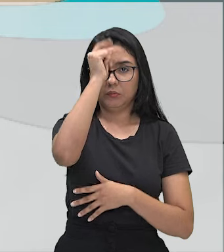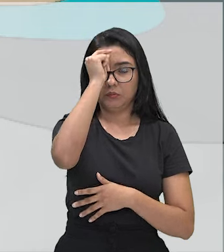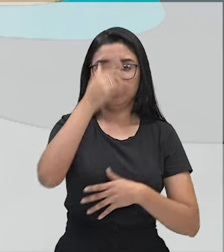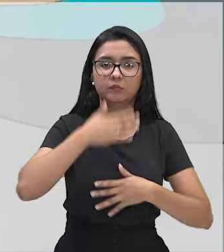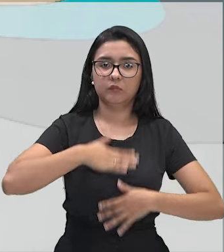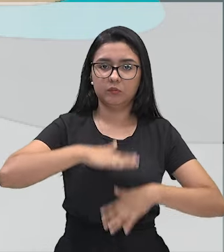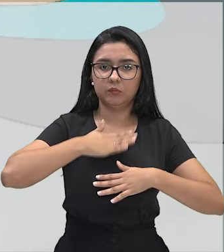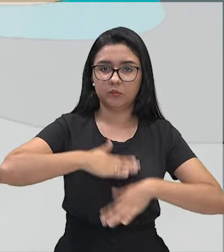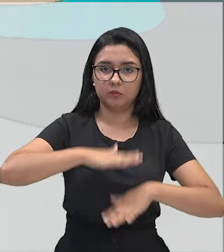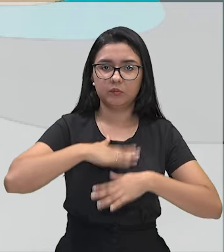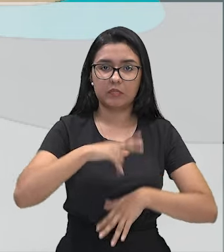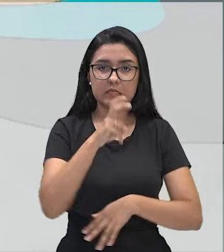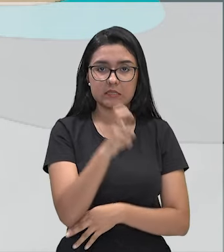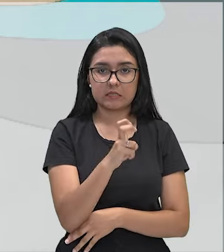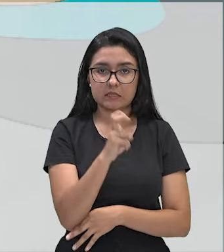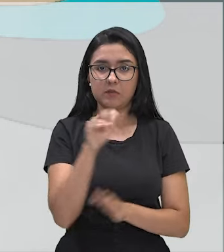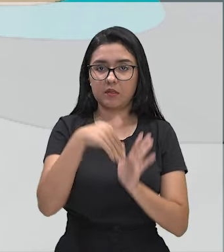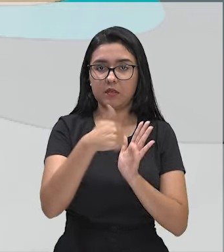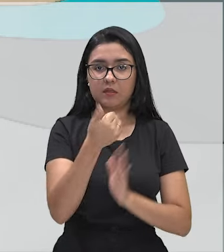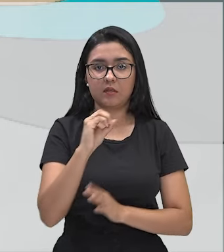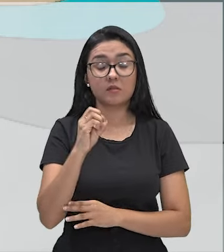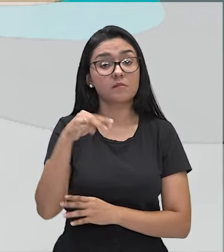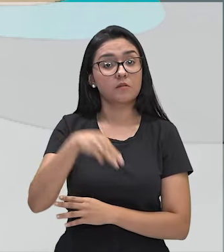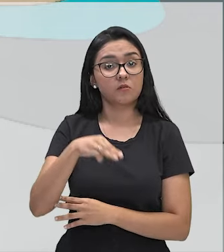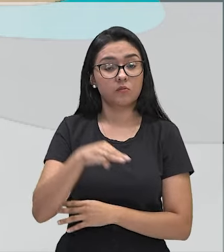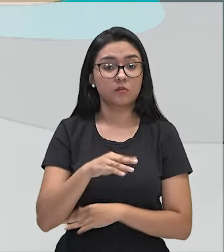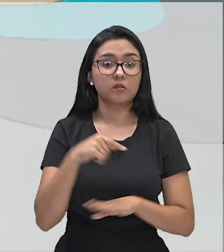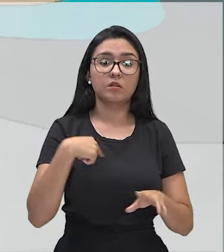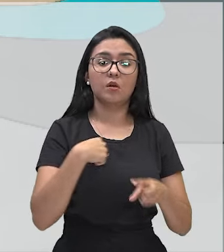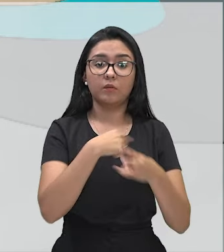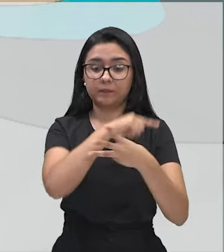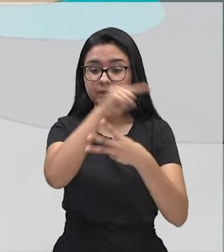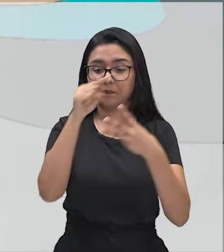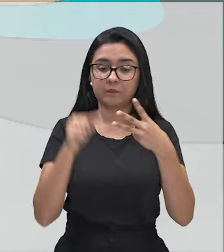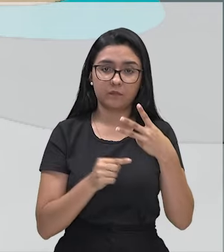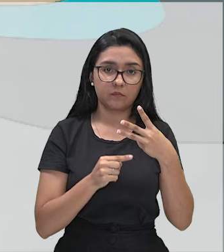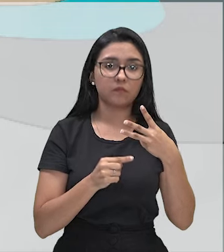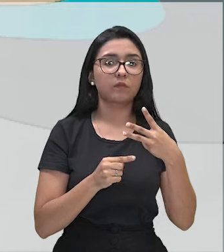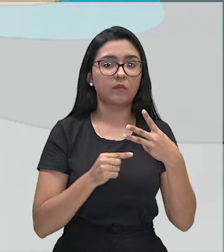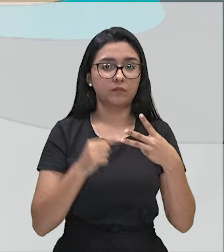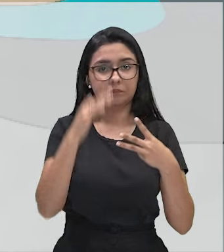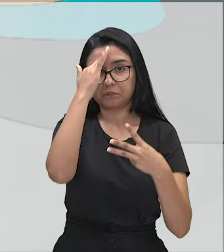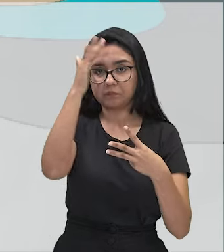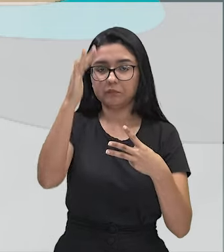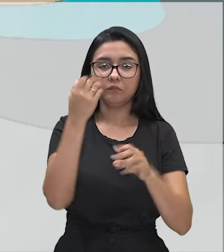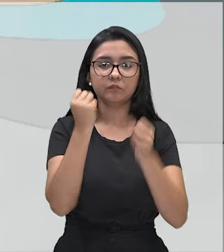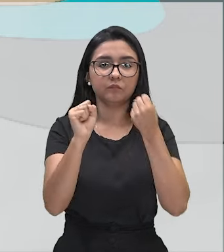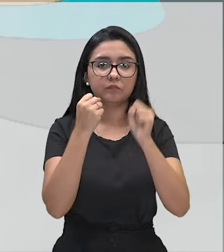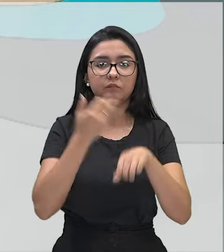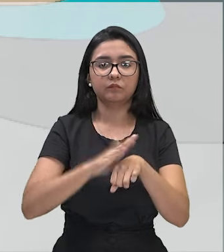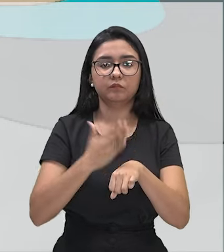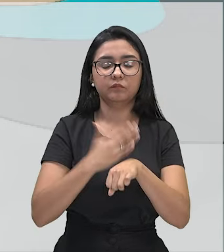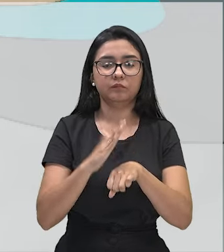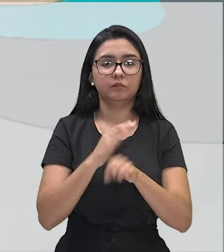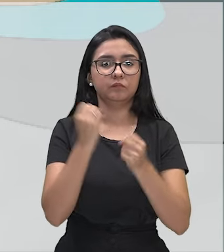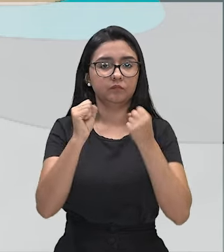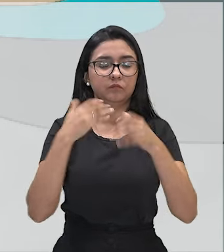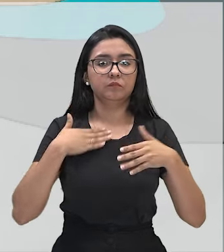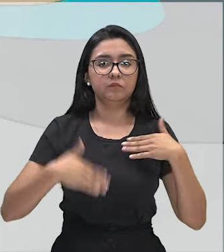calma entre 5 e 10 minutos então são esses três momentos que vão nortear uma sessão de ginástica